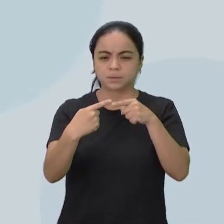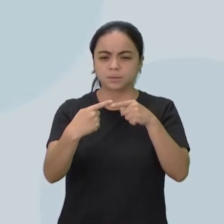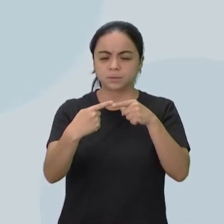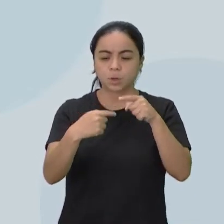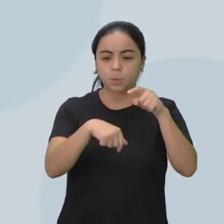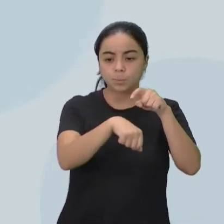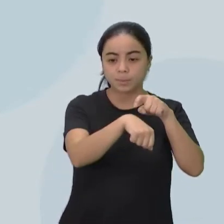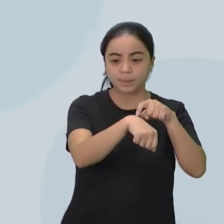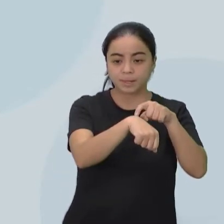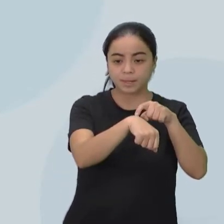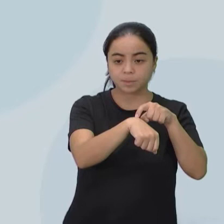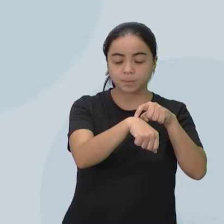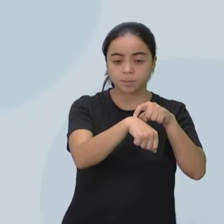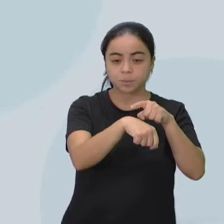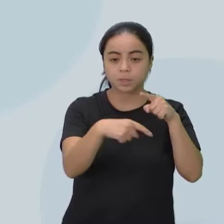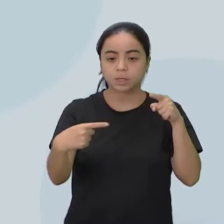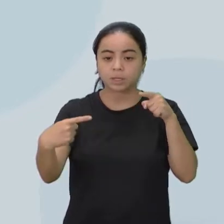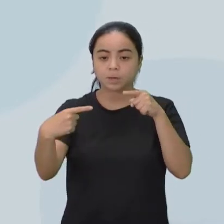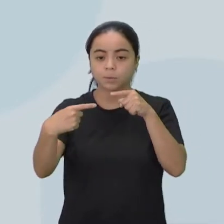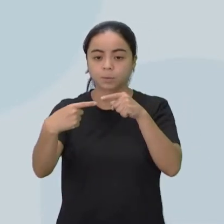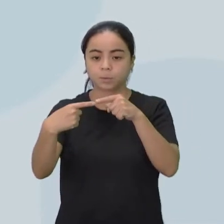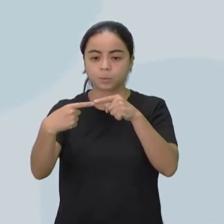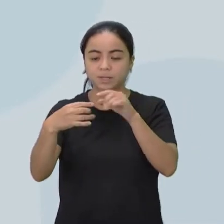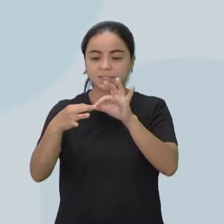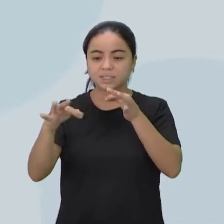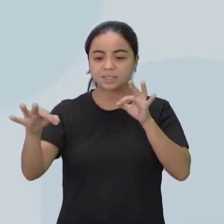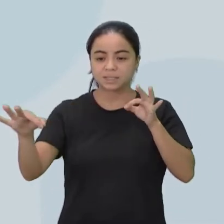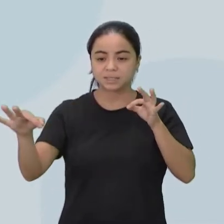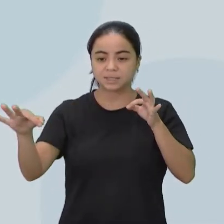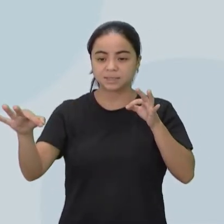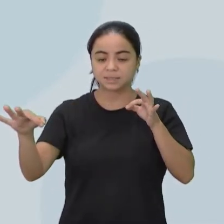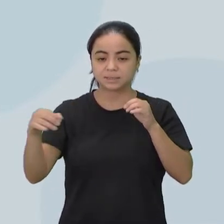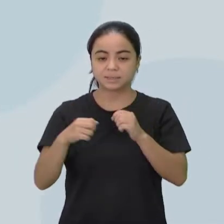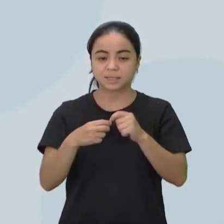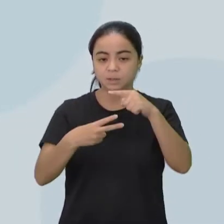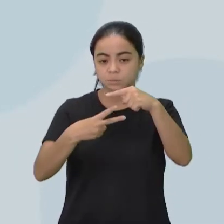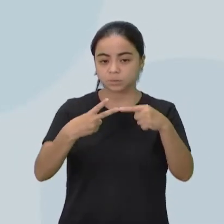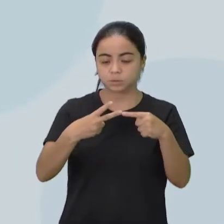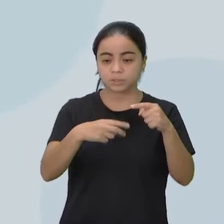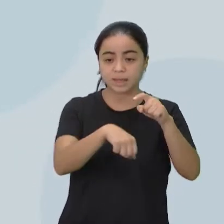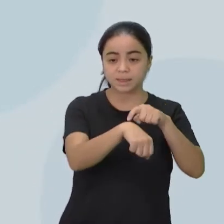o tempo e a outra grandeza aqui que é a distância, né? Dados por